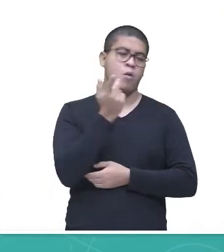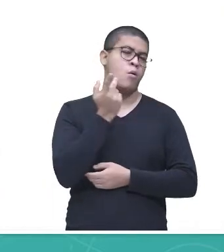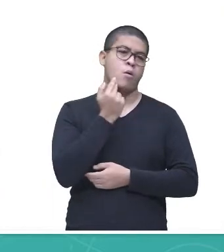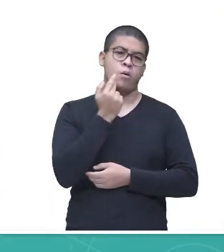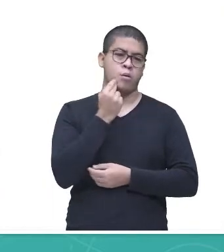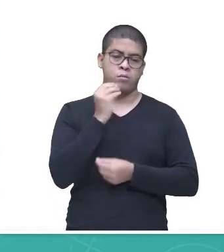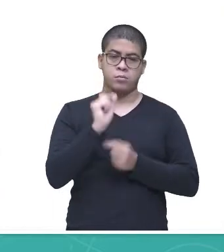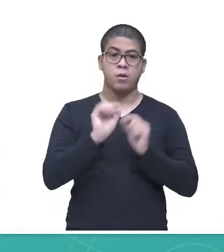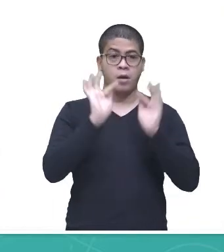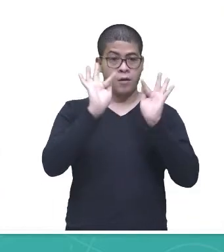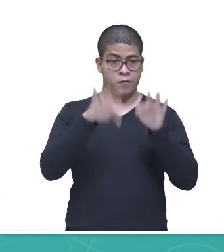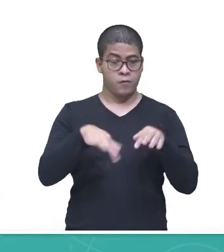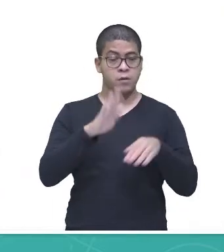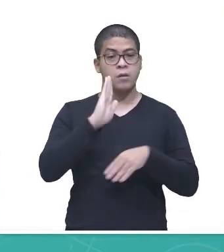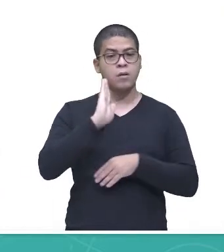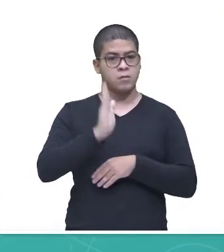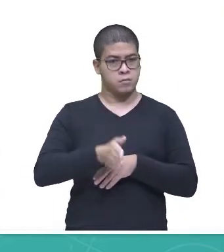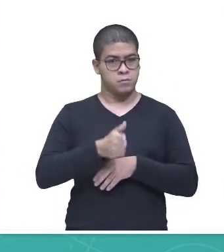resultado final.